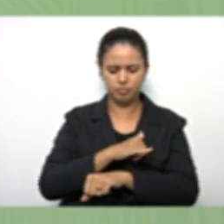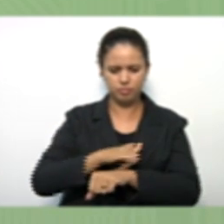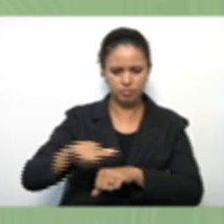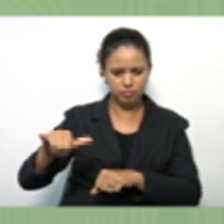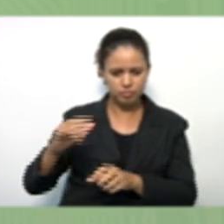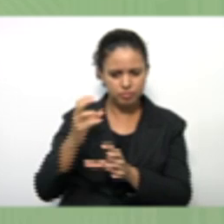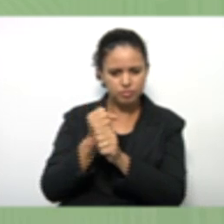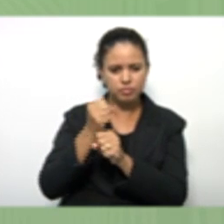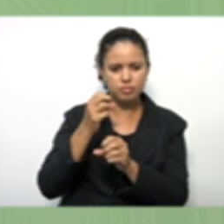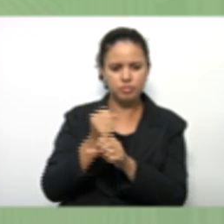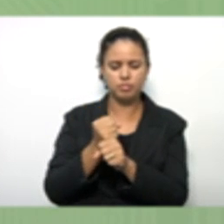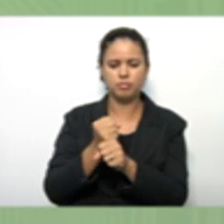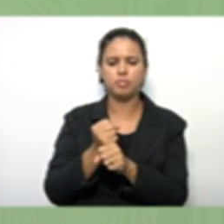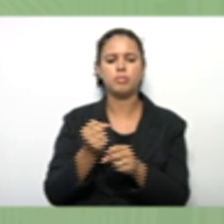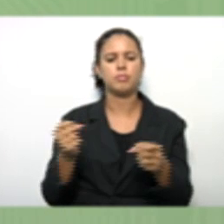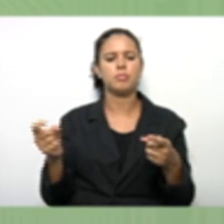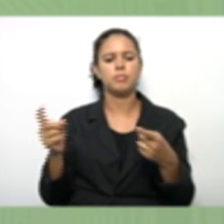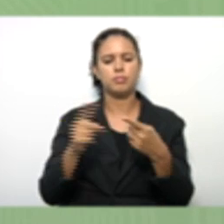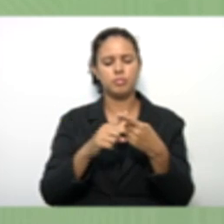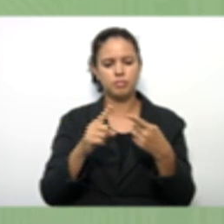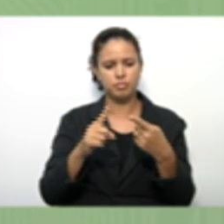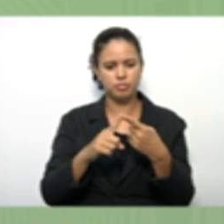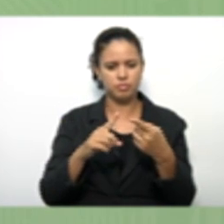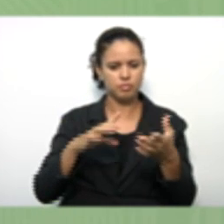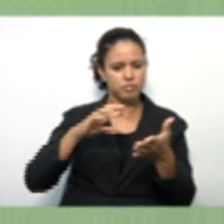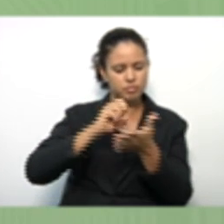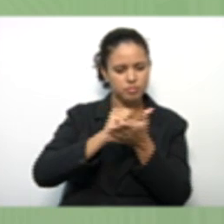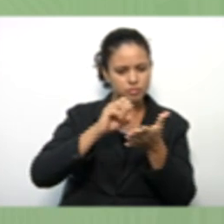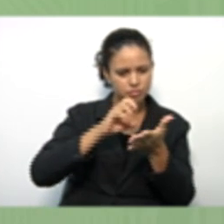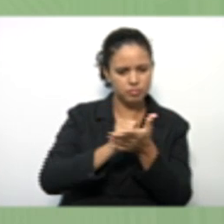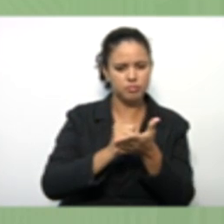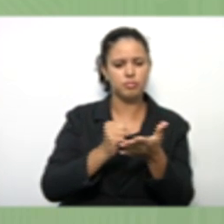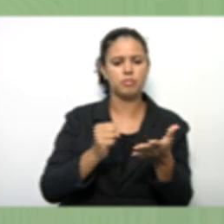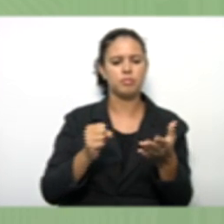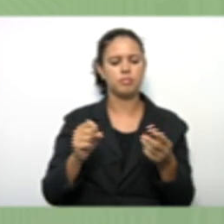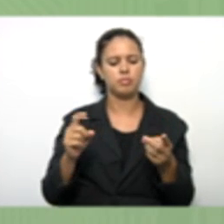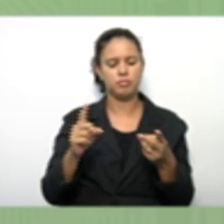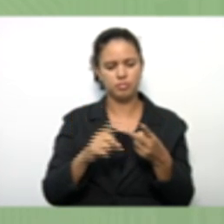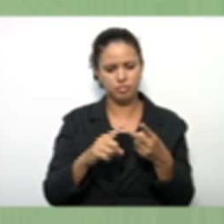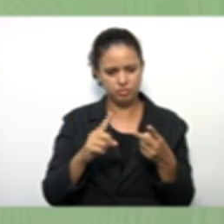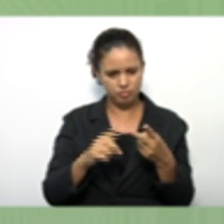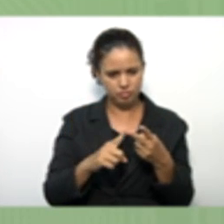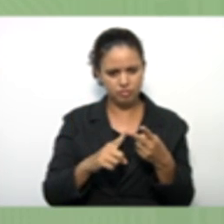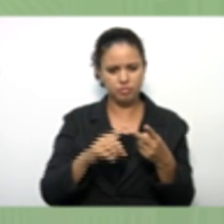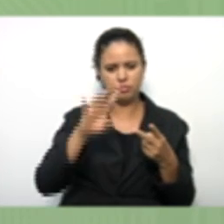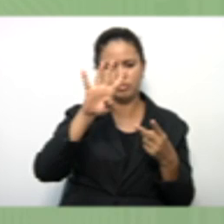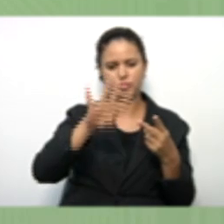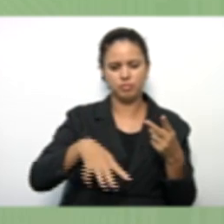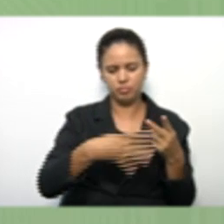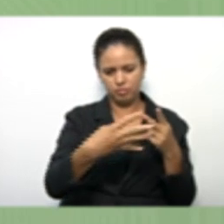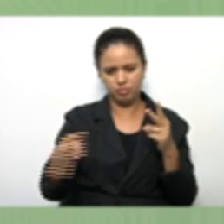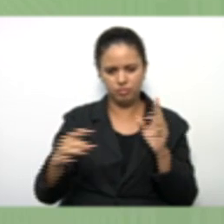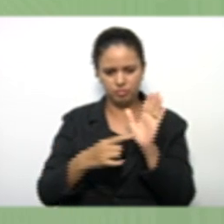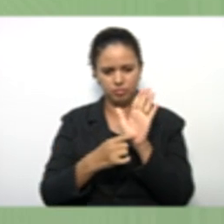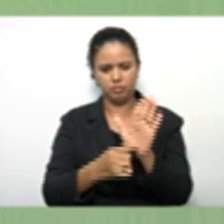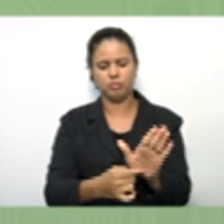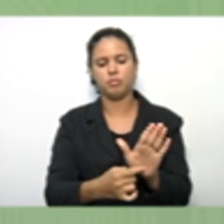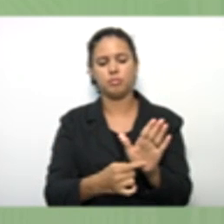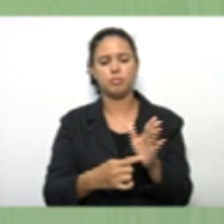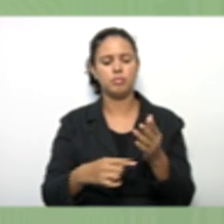elas? Escriturar, demonstração, as demonstrações contábeis, análise